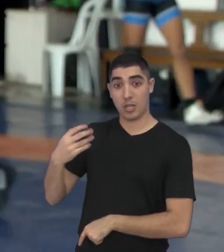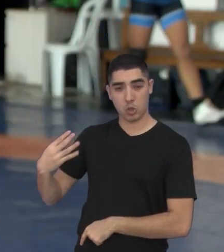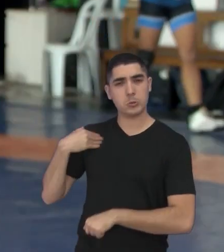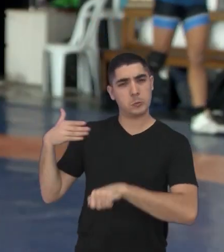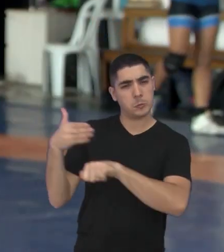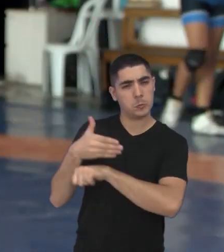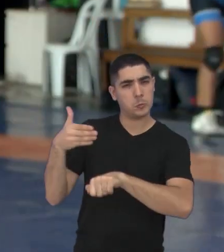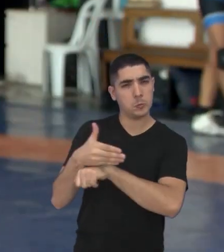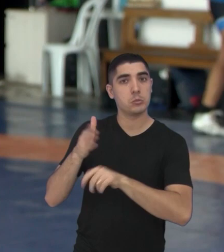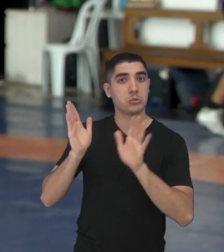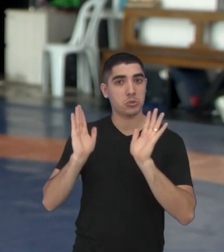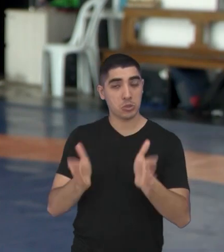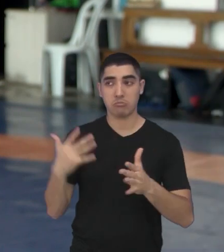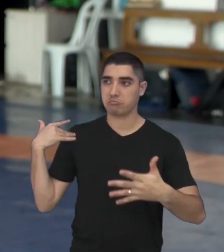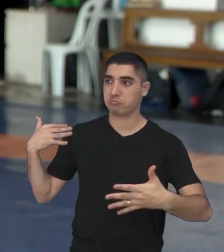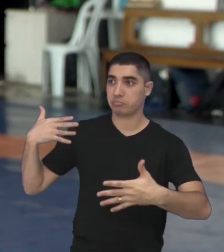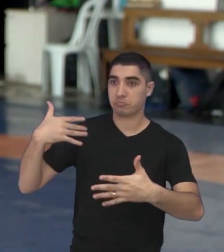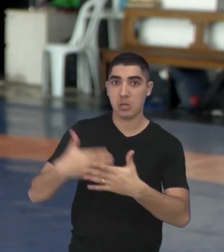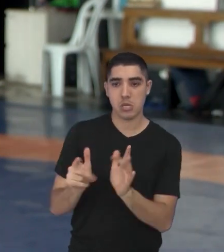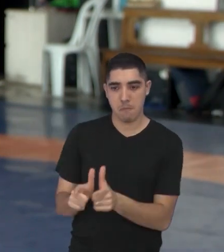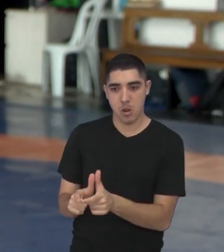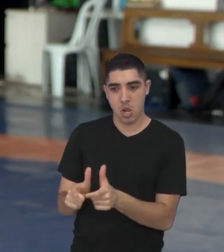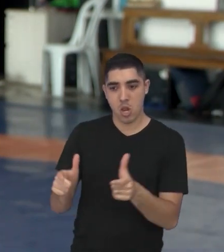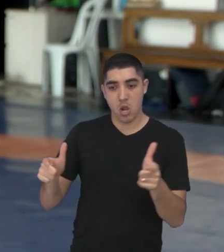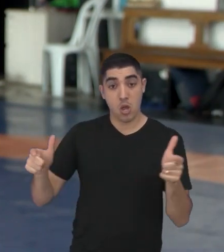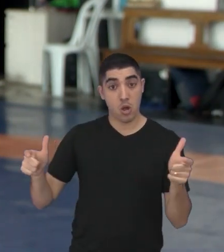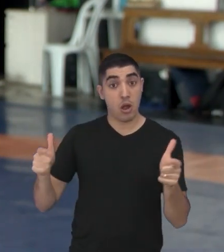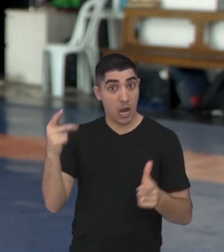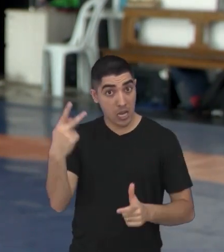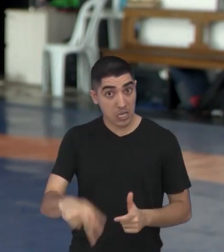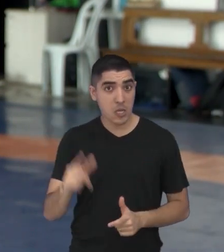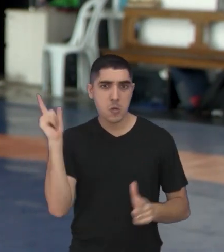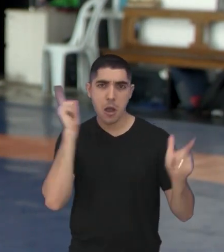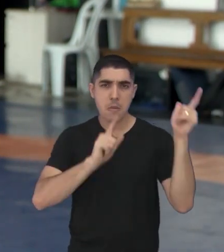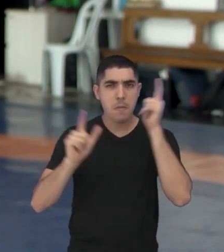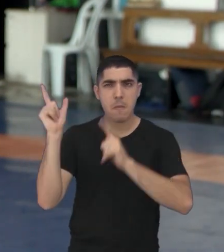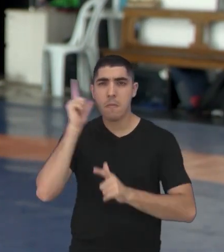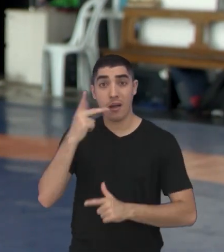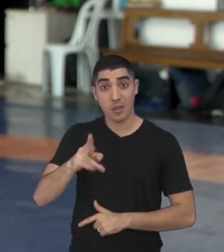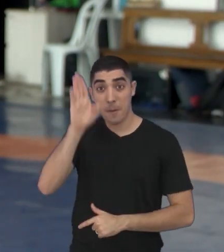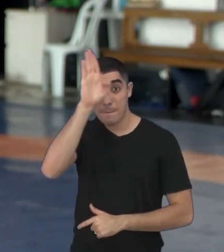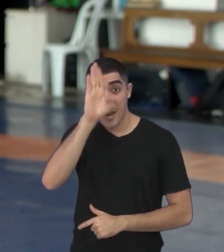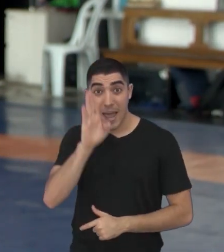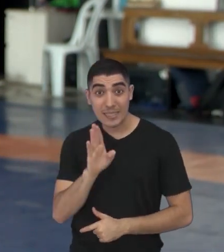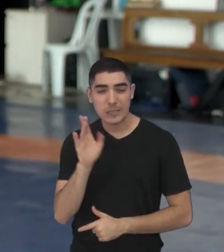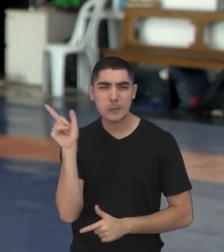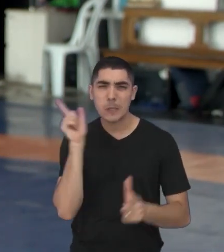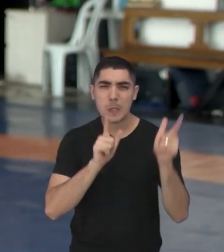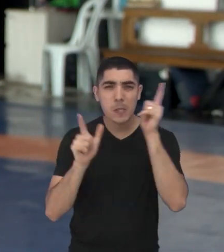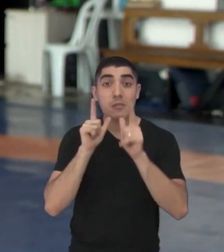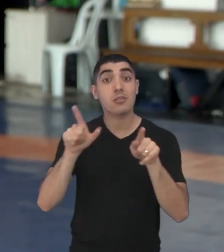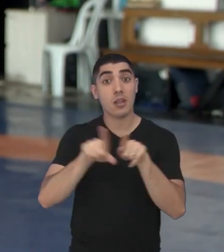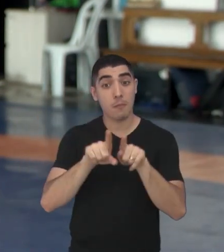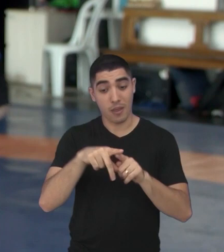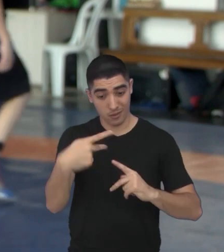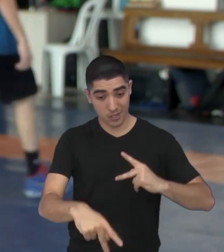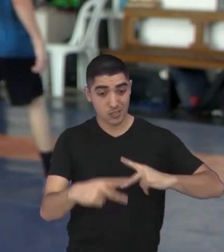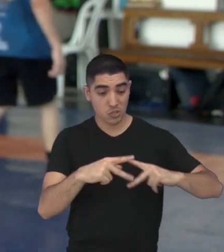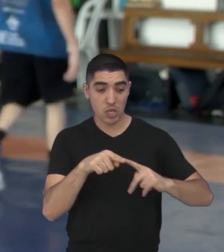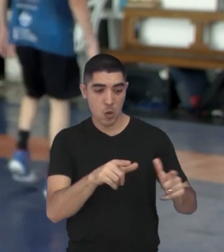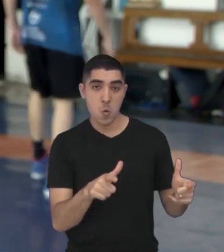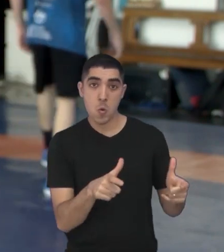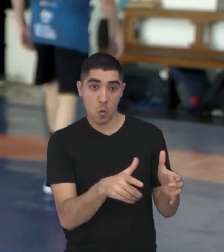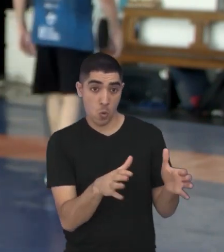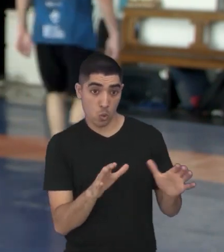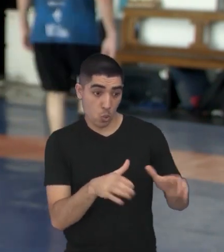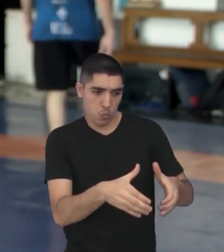2014 e desde de lá para cá, né, nossa equipe cresceu bastante. Hoje somos a equipe que mais traz resultados nacionais e internacionais para São José dos